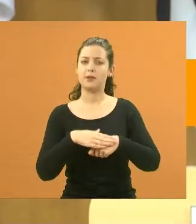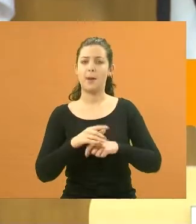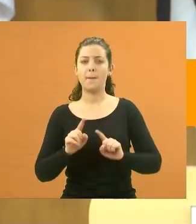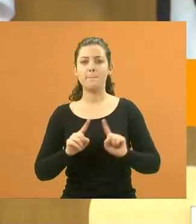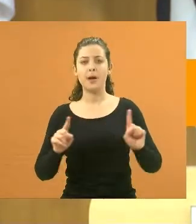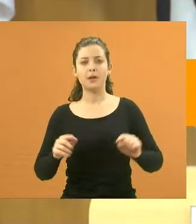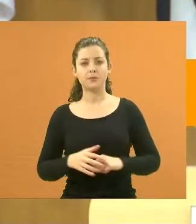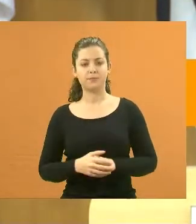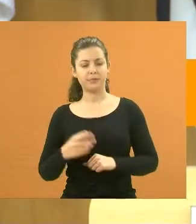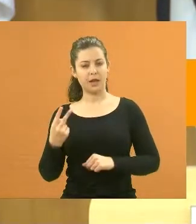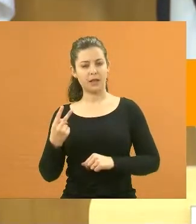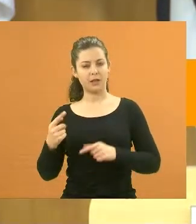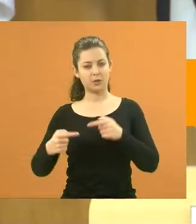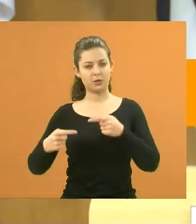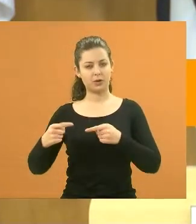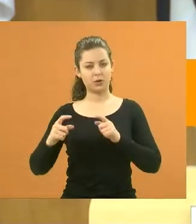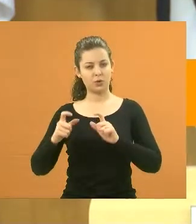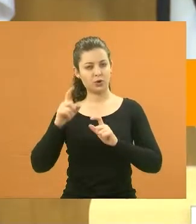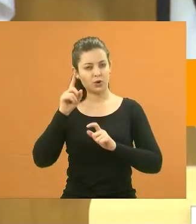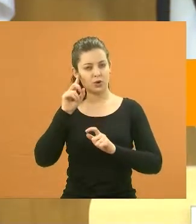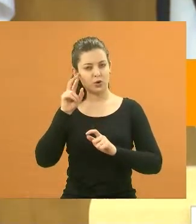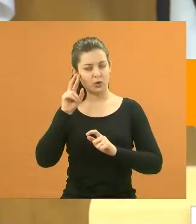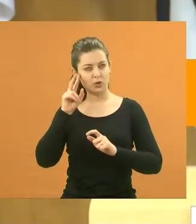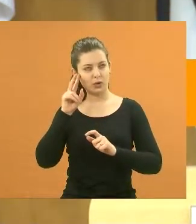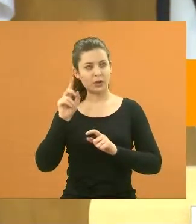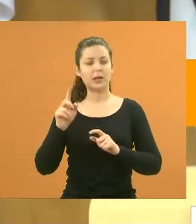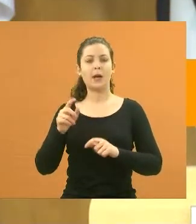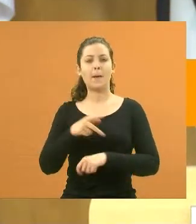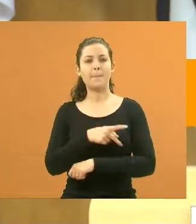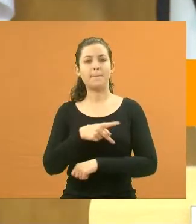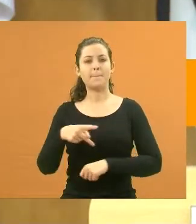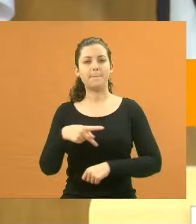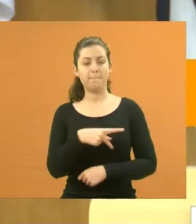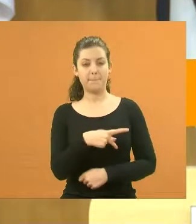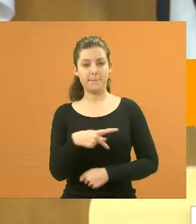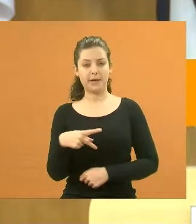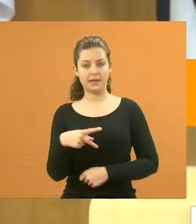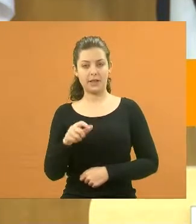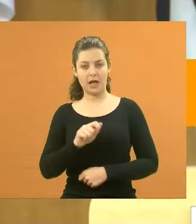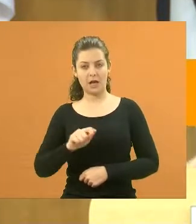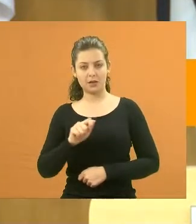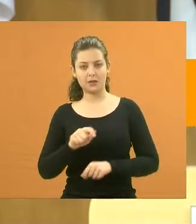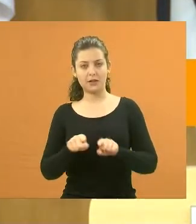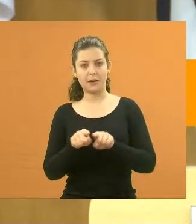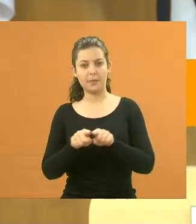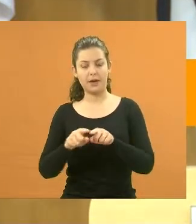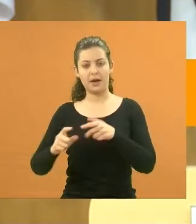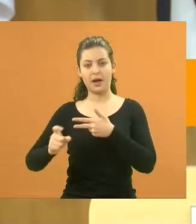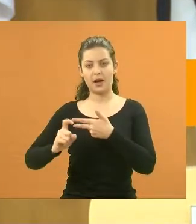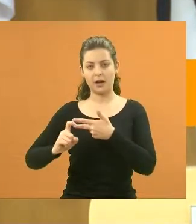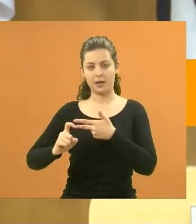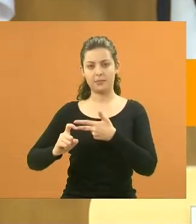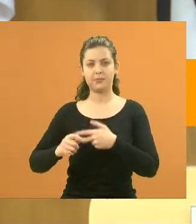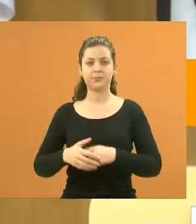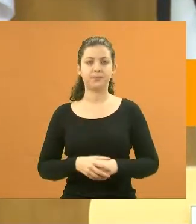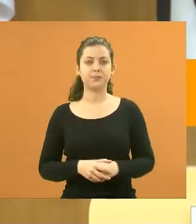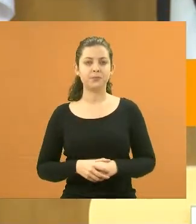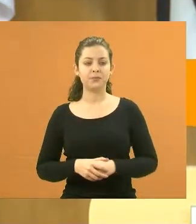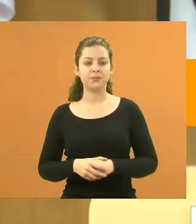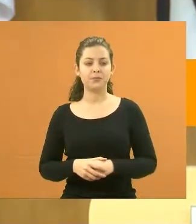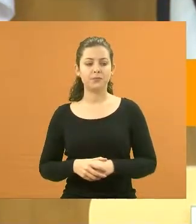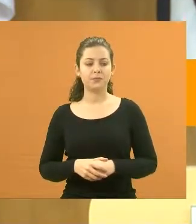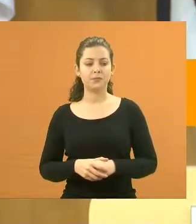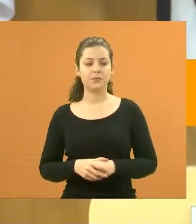Mas na segunda teve um acordo aqui entre o presidente da associação e o Poder Executivo, representado aí na